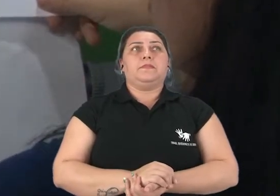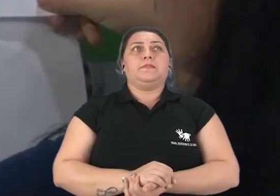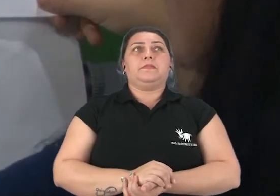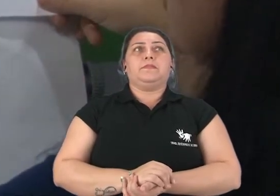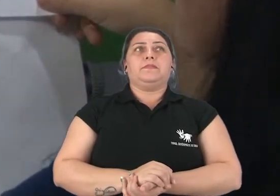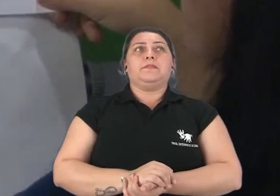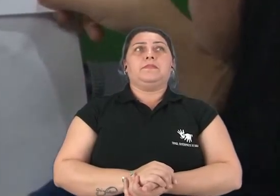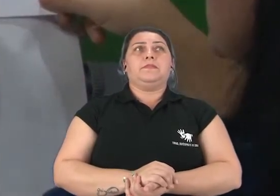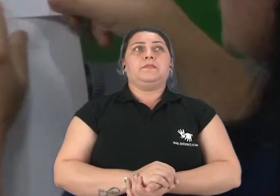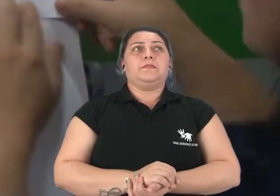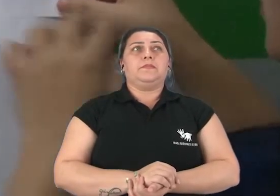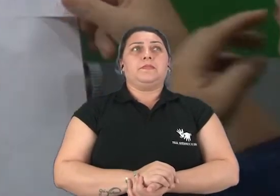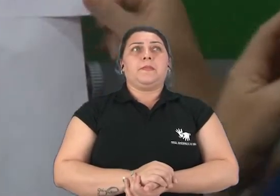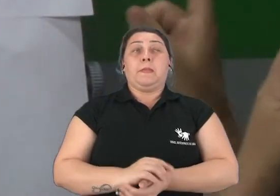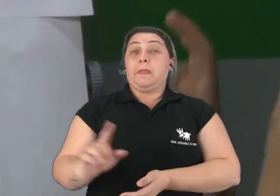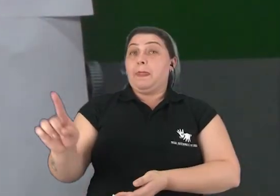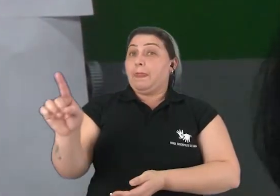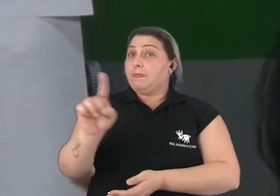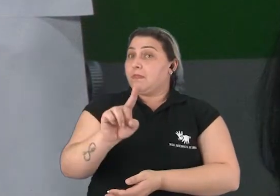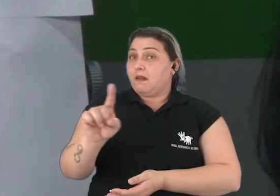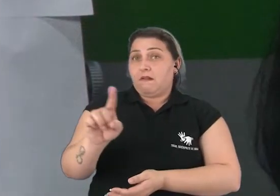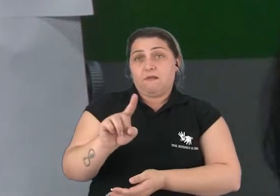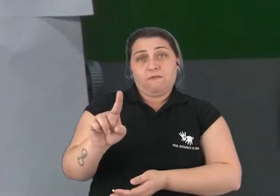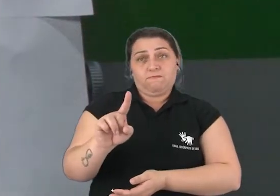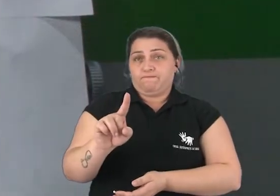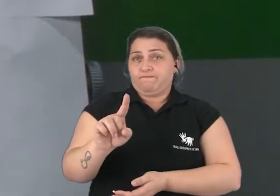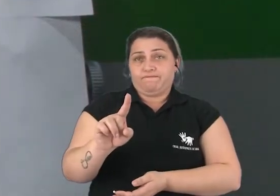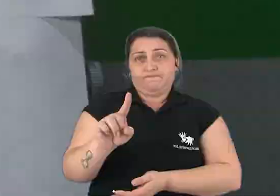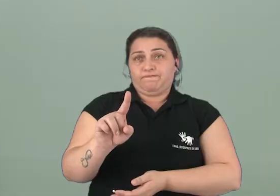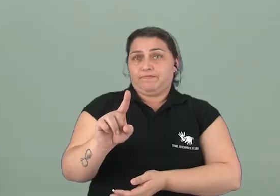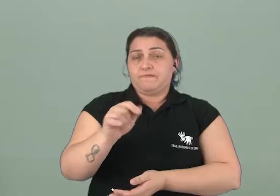Esse é um parte importante no nosso texto,